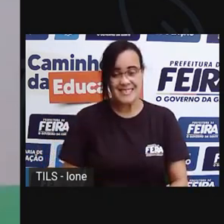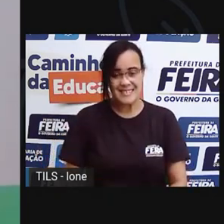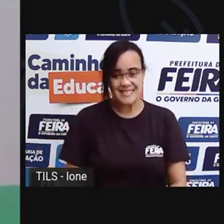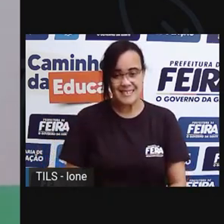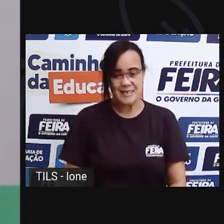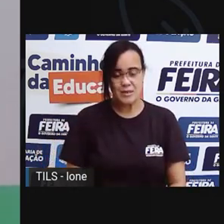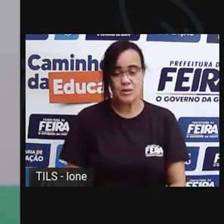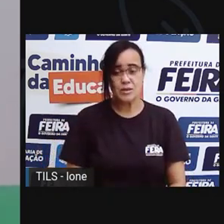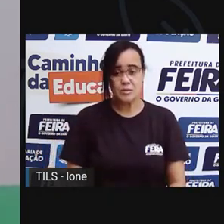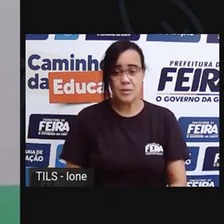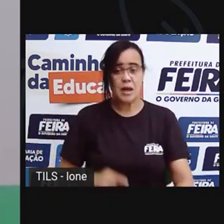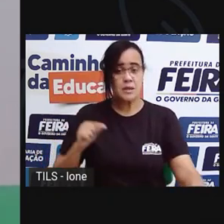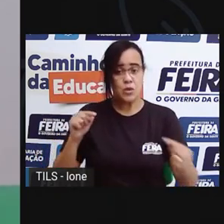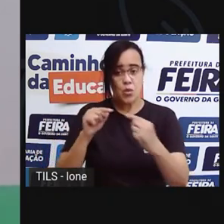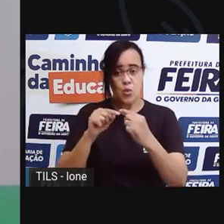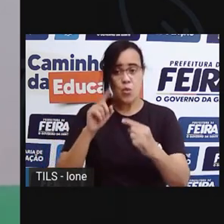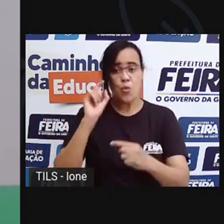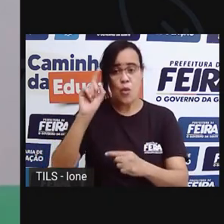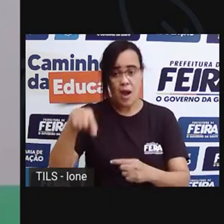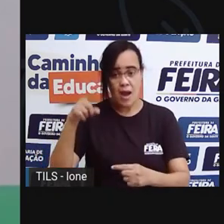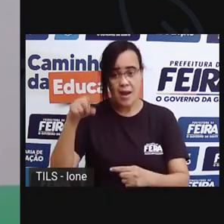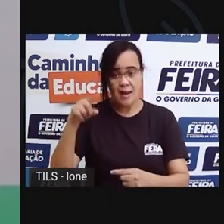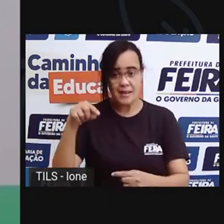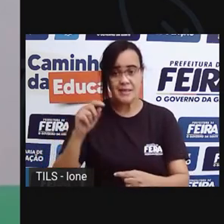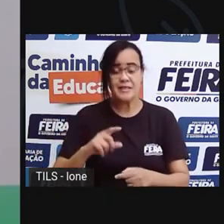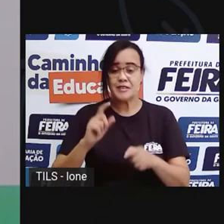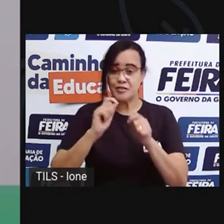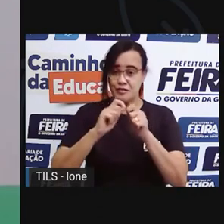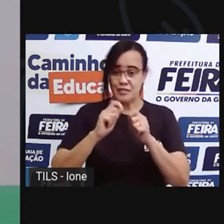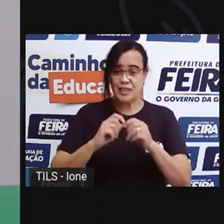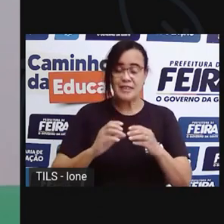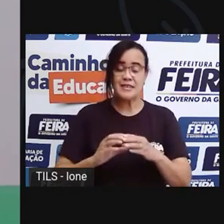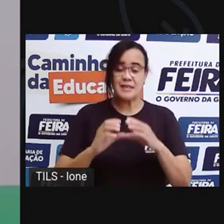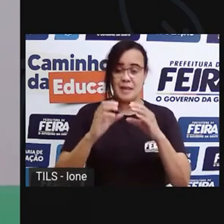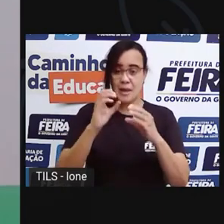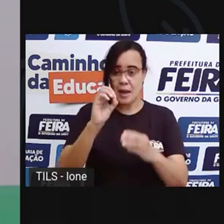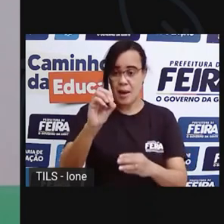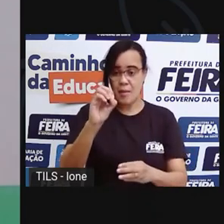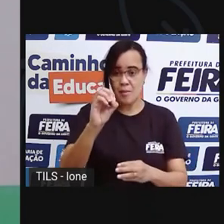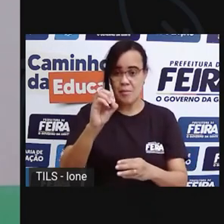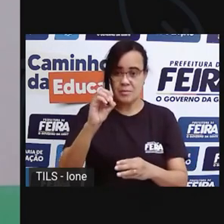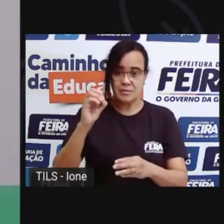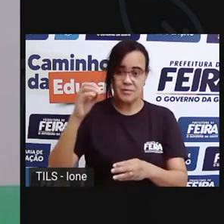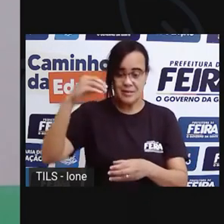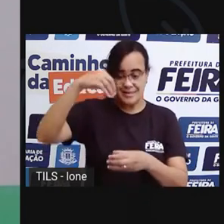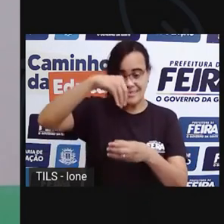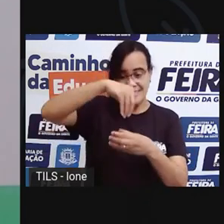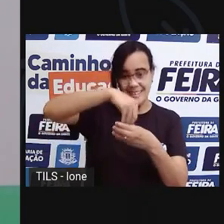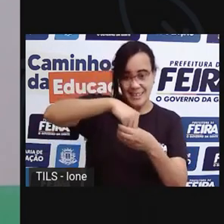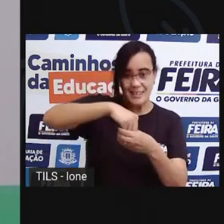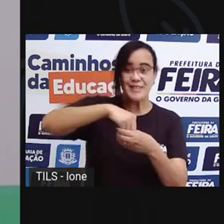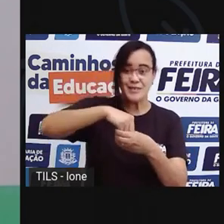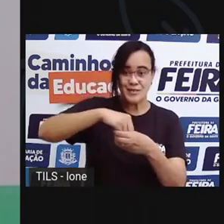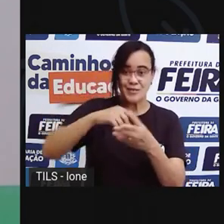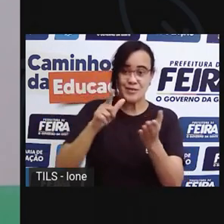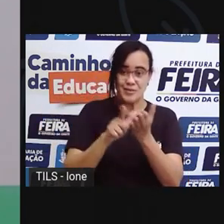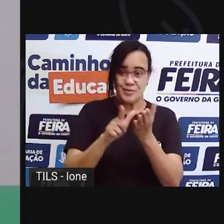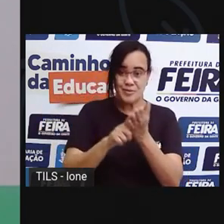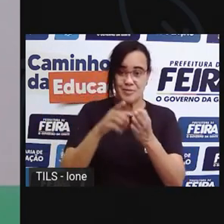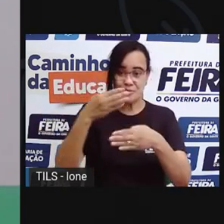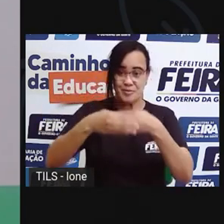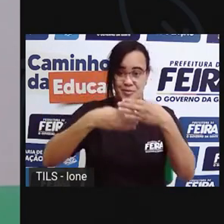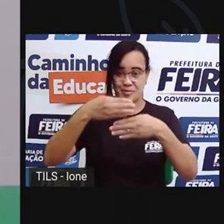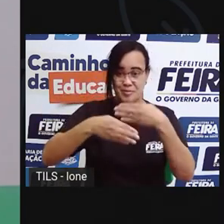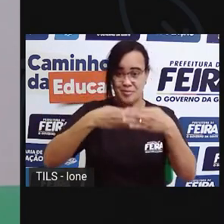o objetivo é a gente, ó, fazer a bolinha entrar nos buraquinhos do papel, do rolo